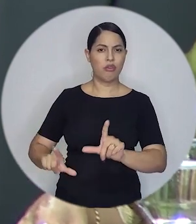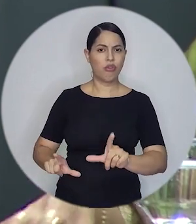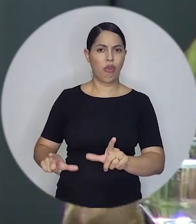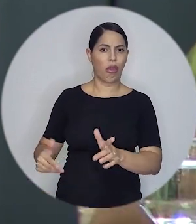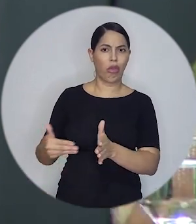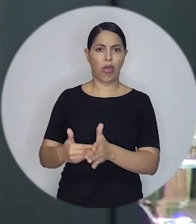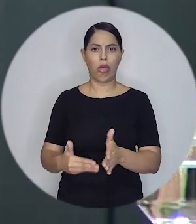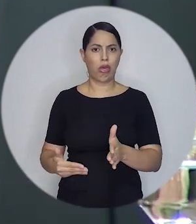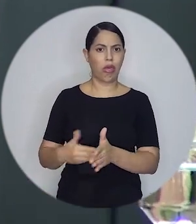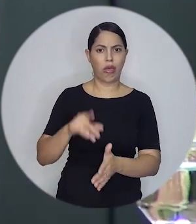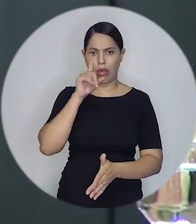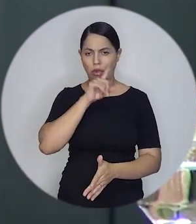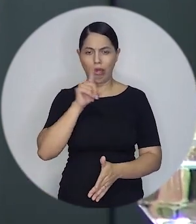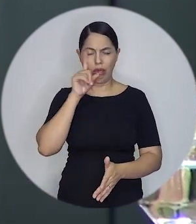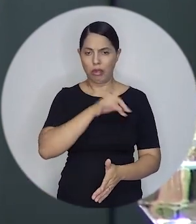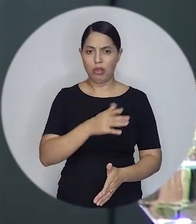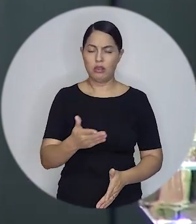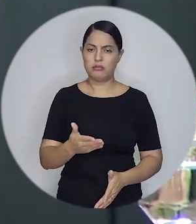dificuldade logística.